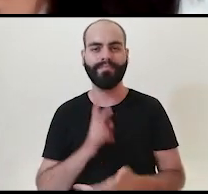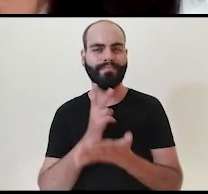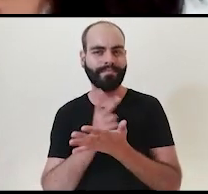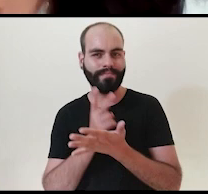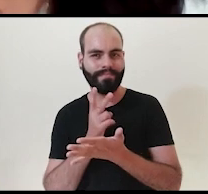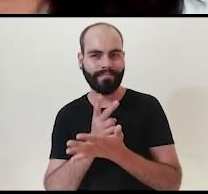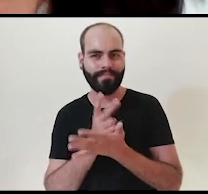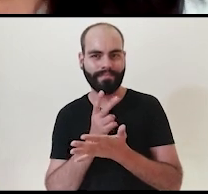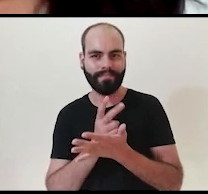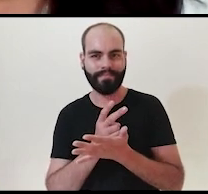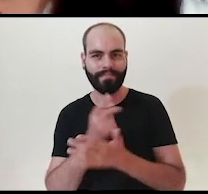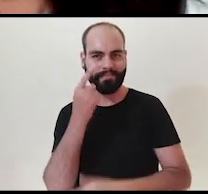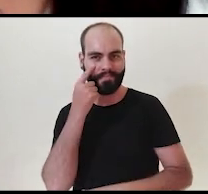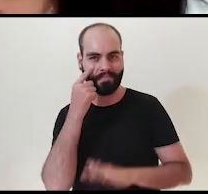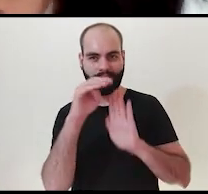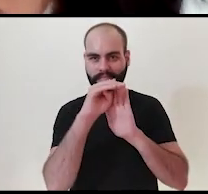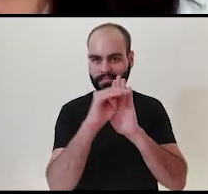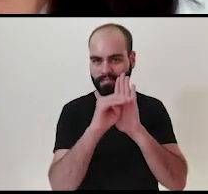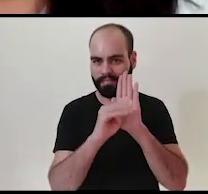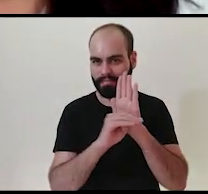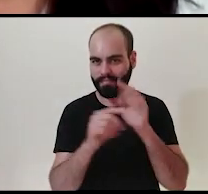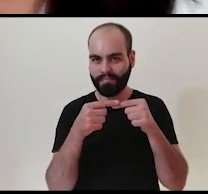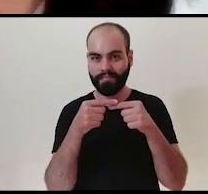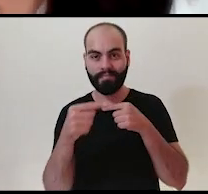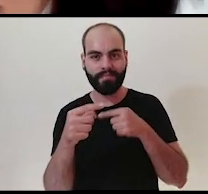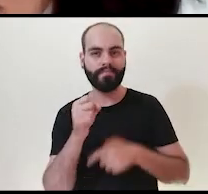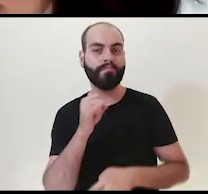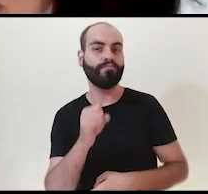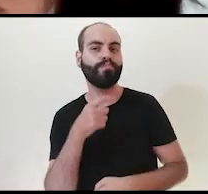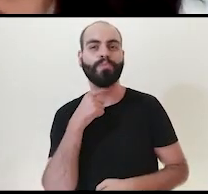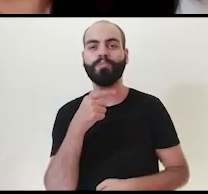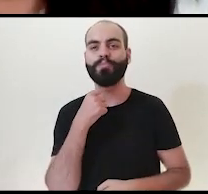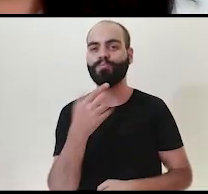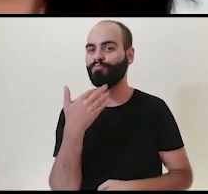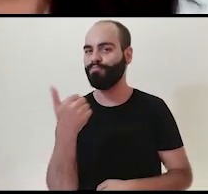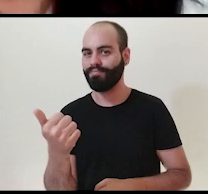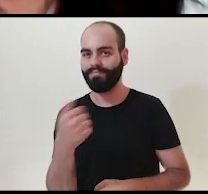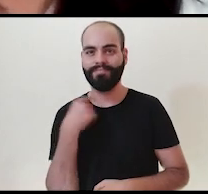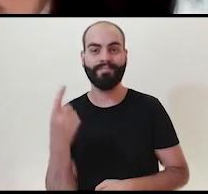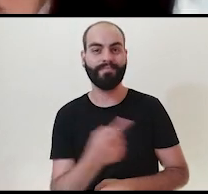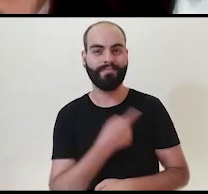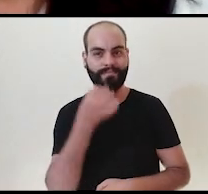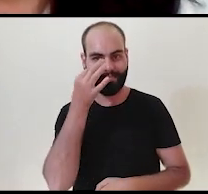continuem acompanhando nossa semana. E qualquer dúvida, é só chamar a gente. Muito obrigada pela atenção de